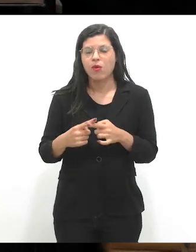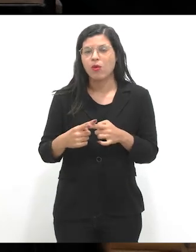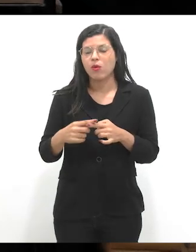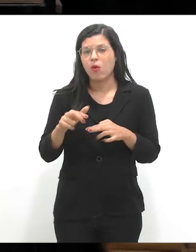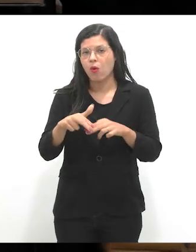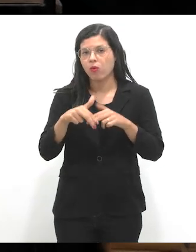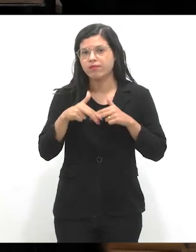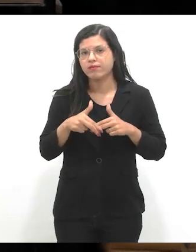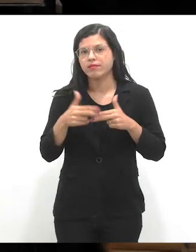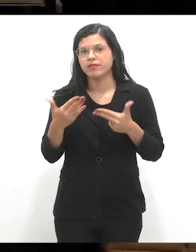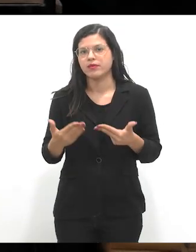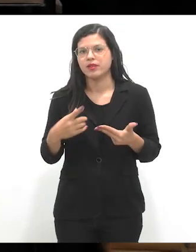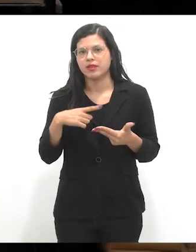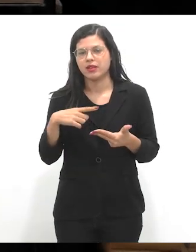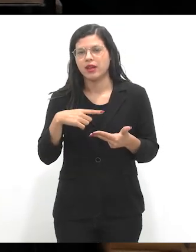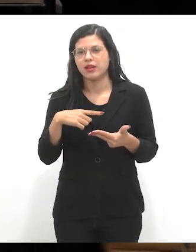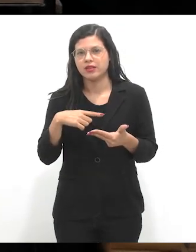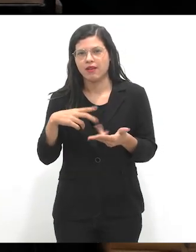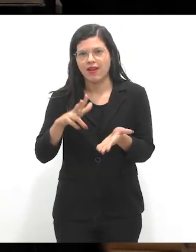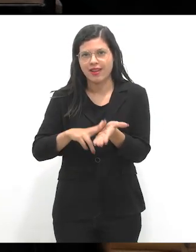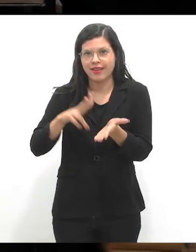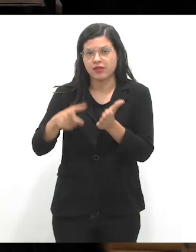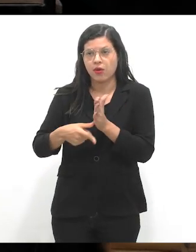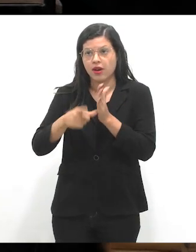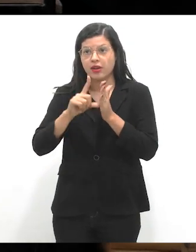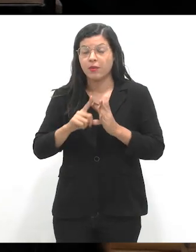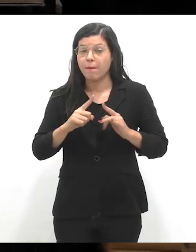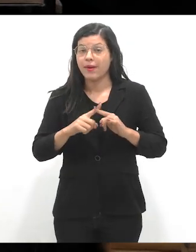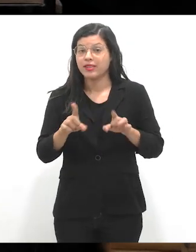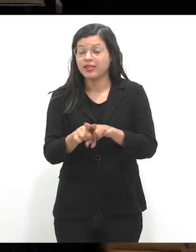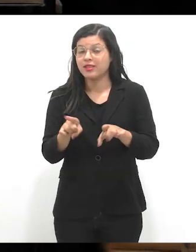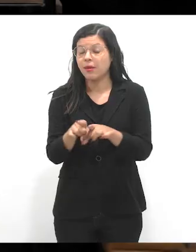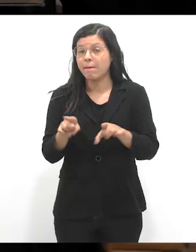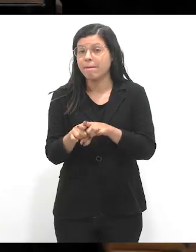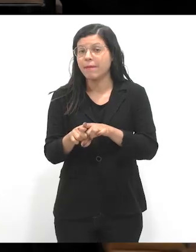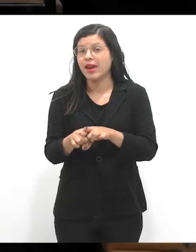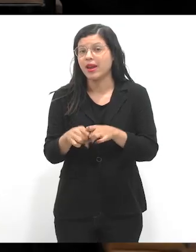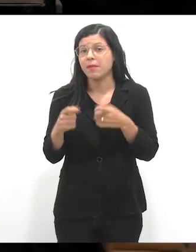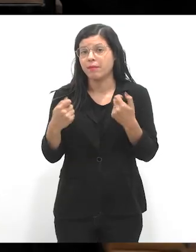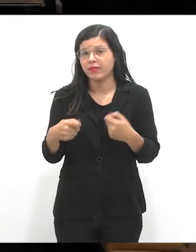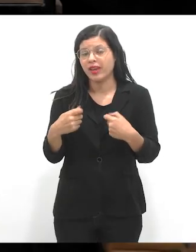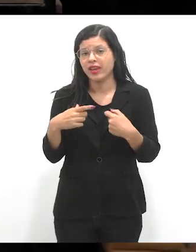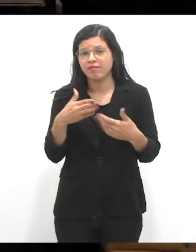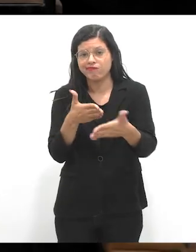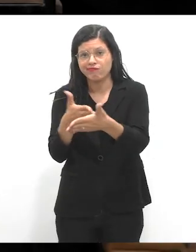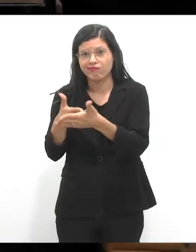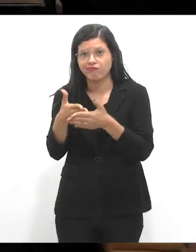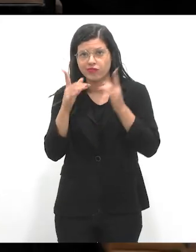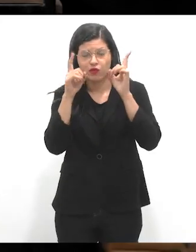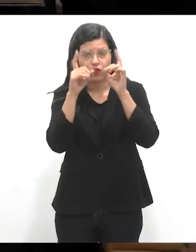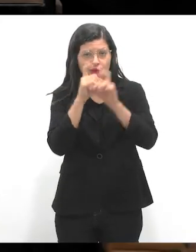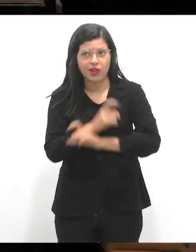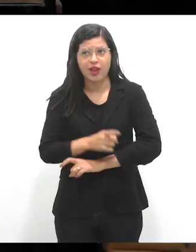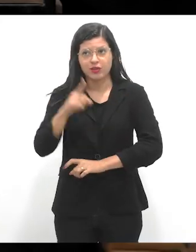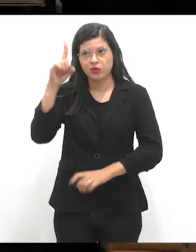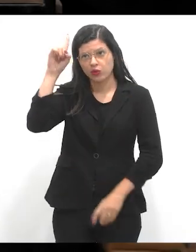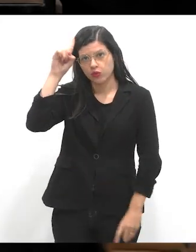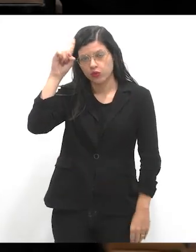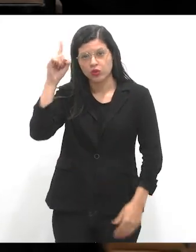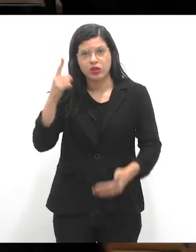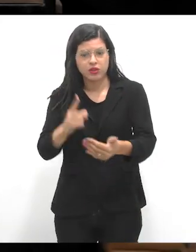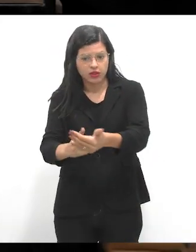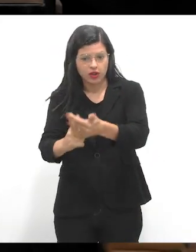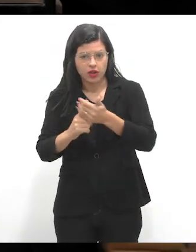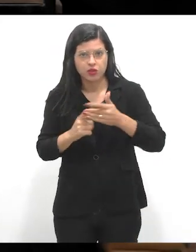desse reconhecimento prévio, né? Mas elas também vão lidar com dificuldades no dia a dia delas,